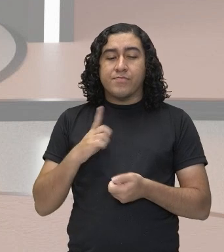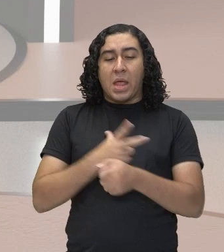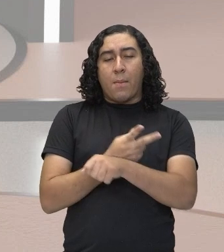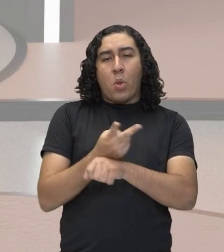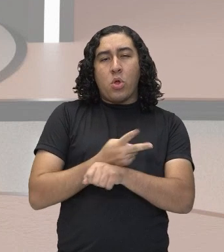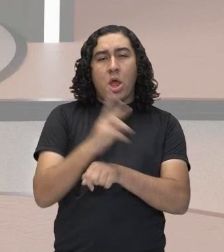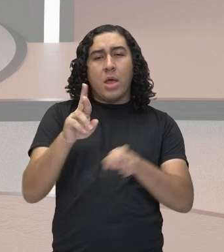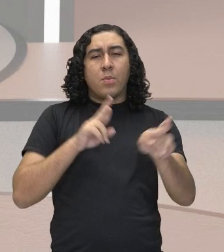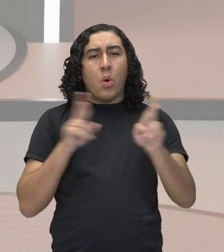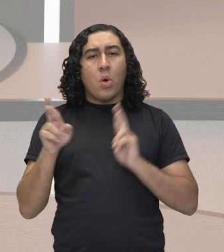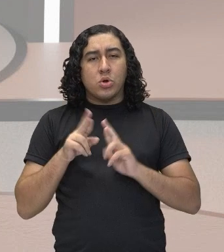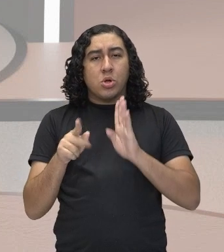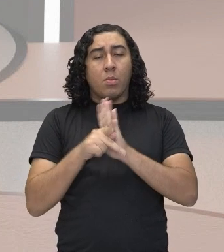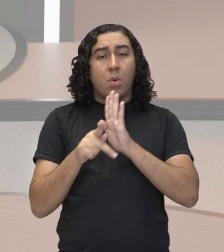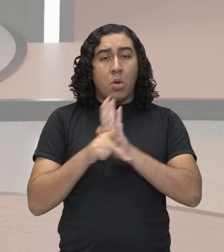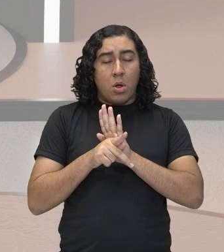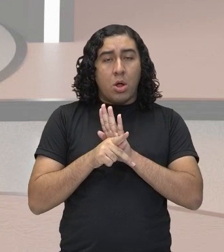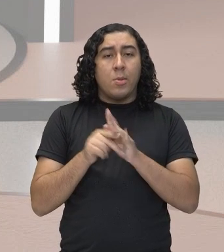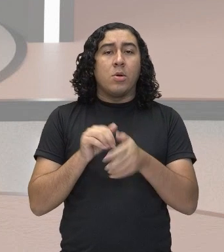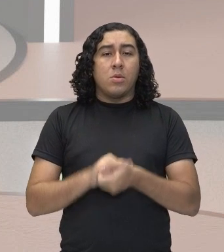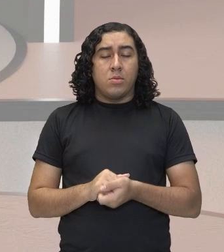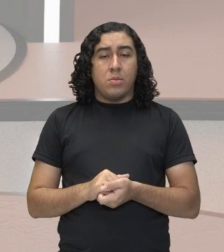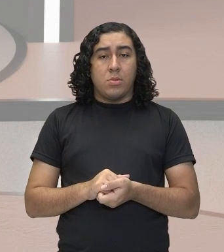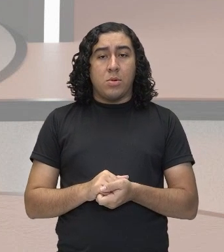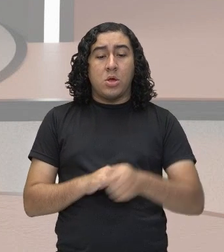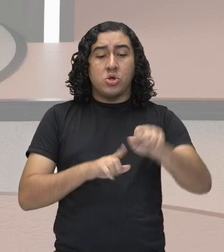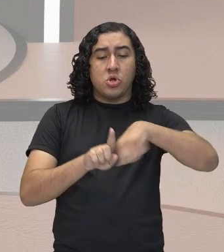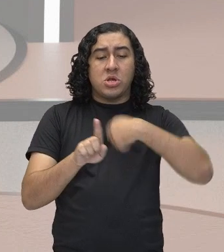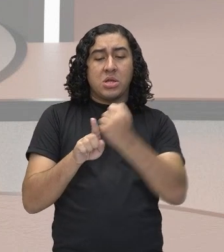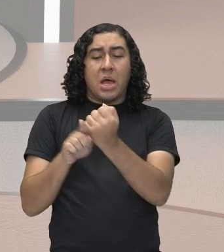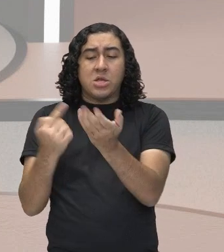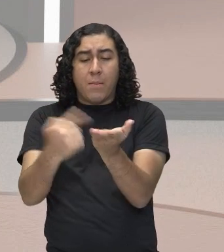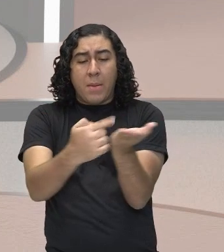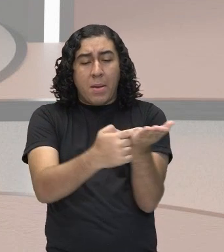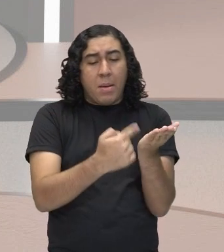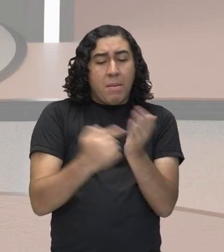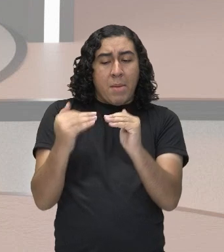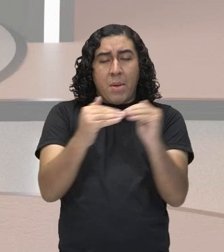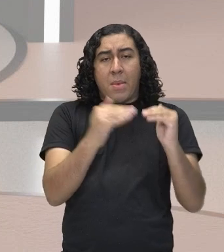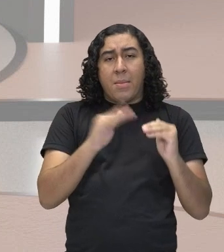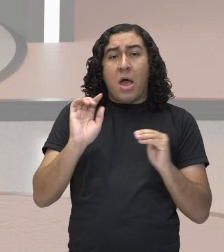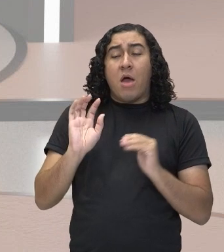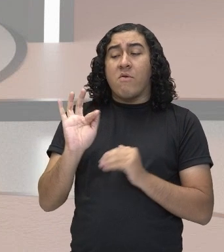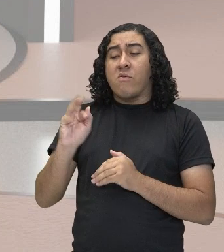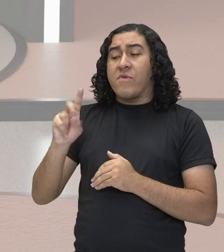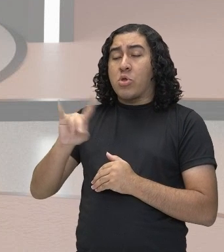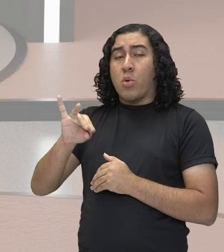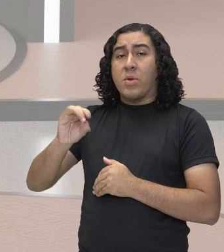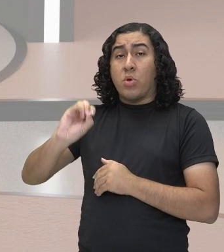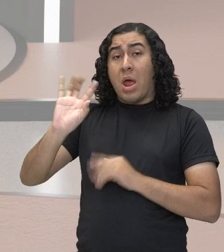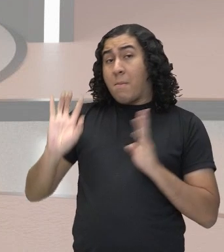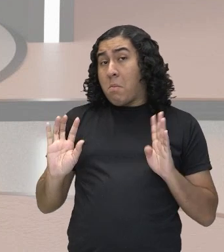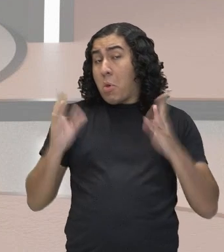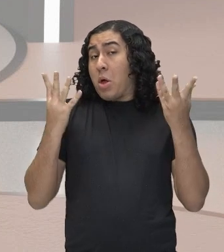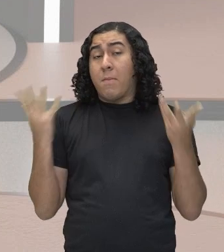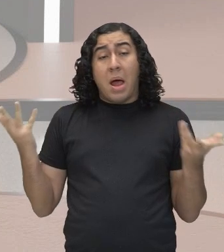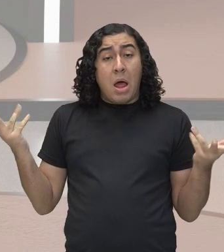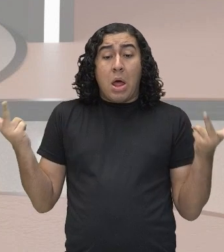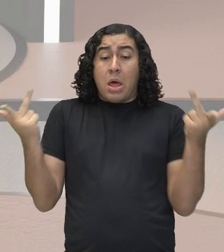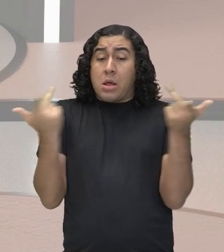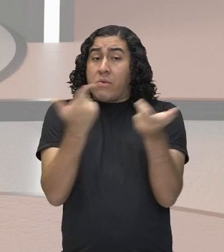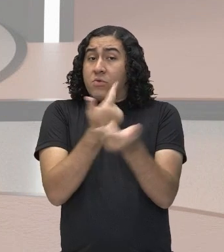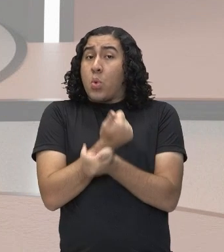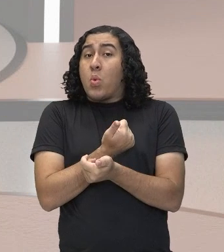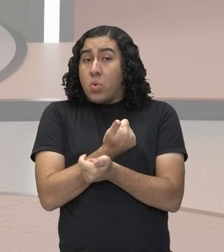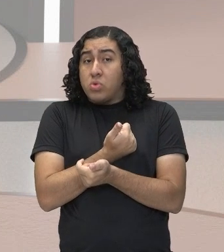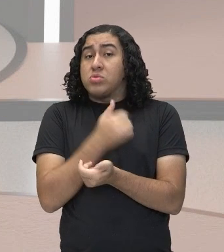do senso comum, o senso comum vai dizer que o fenômeno é uma coisa extraordinária. É uma coisa assim, né,